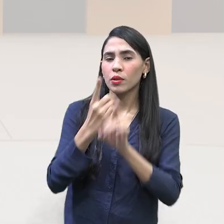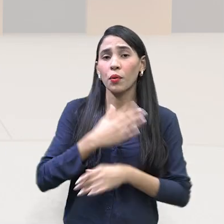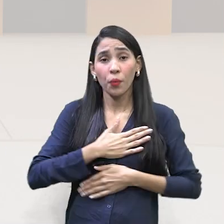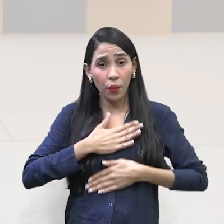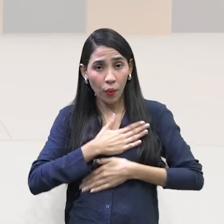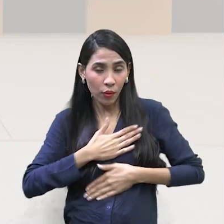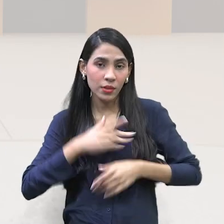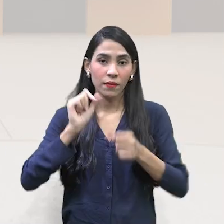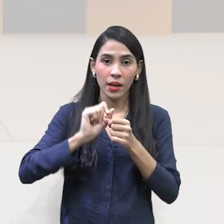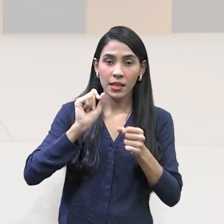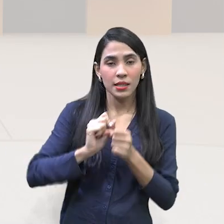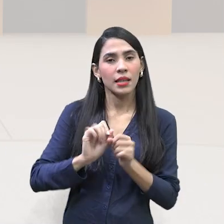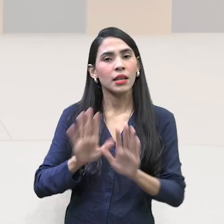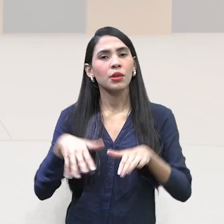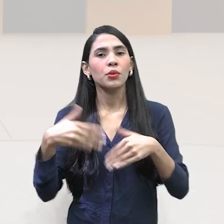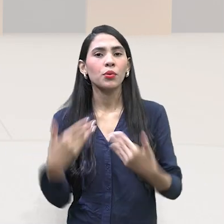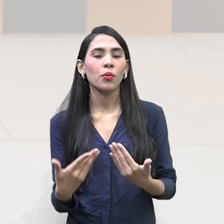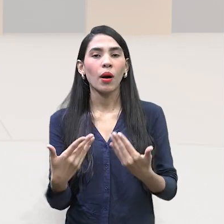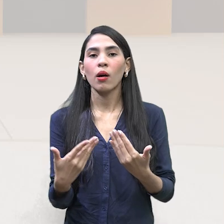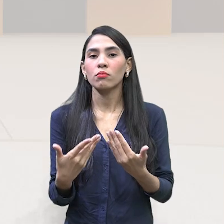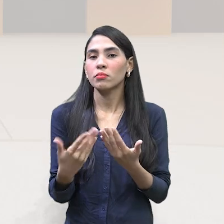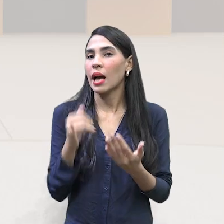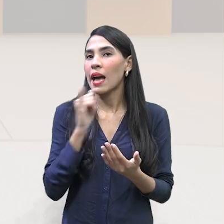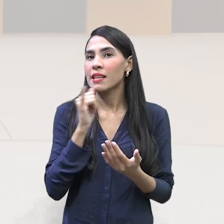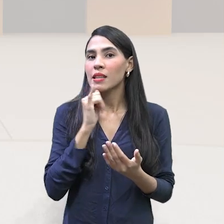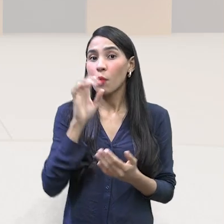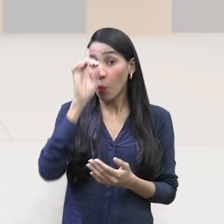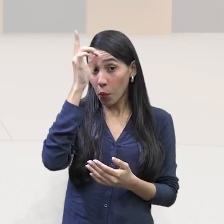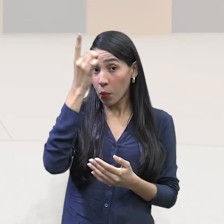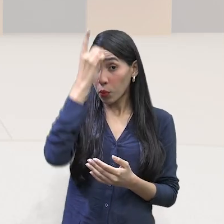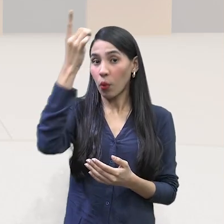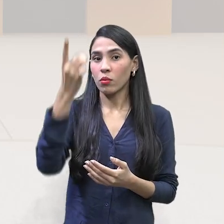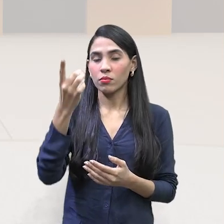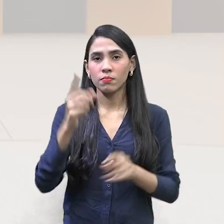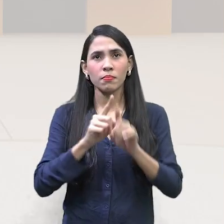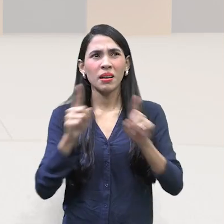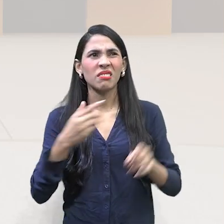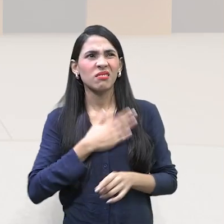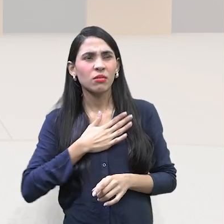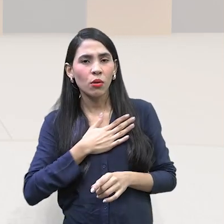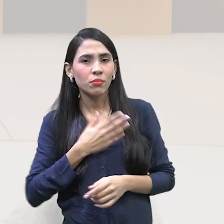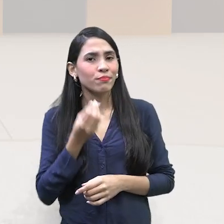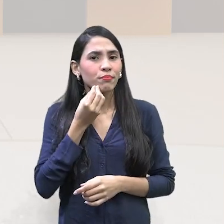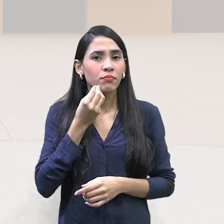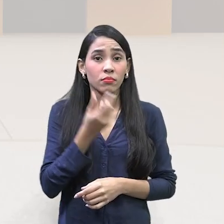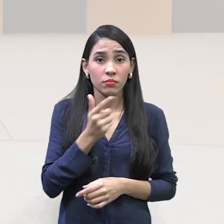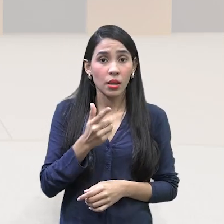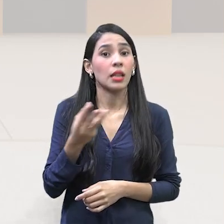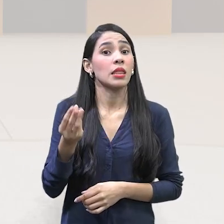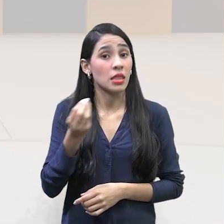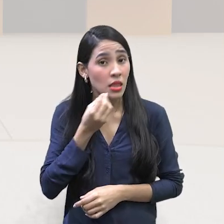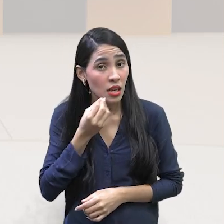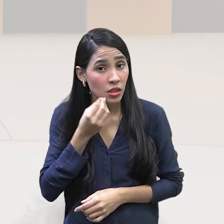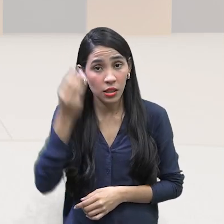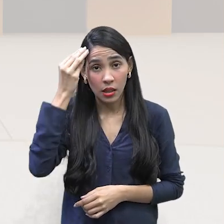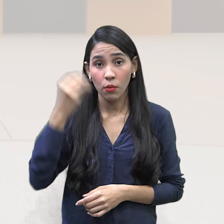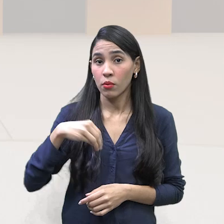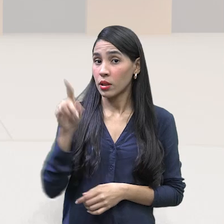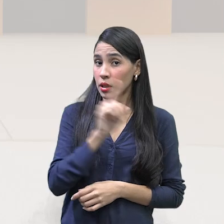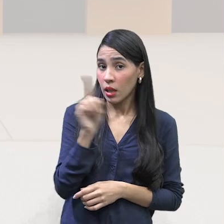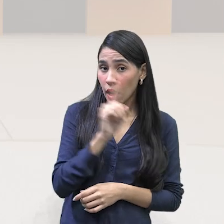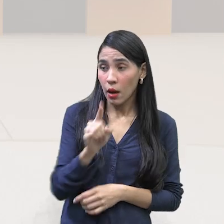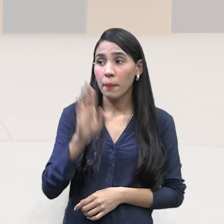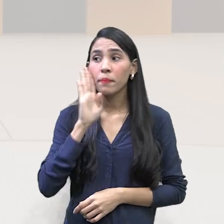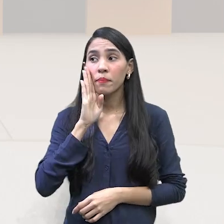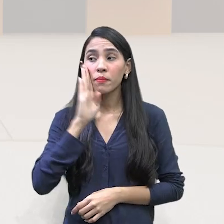gosta de fazer e quais são os seus talentos, ok? Ah, mas o que eu gosto de fazer eu não tenho oportunidade. Tente, não desista e